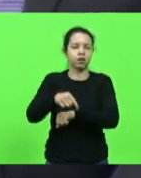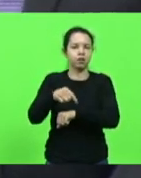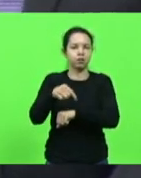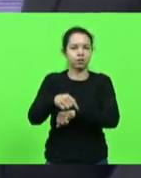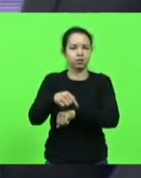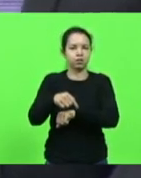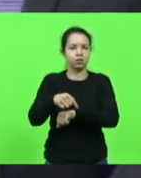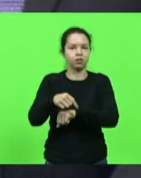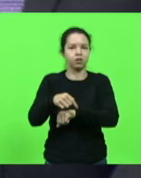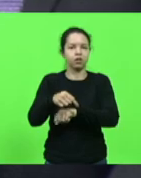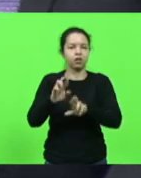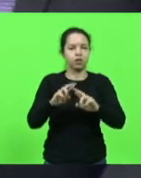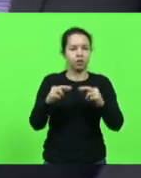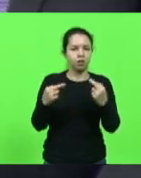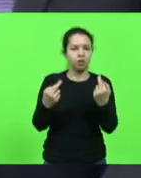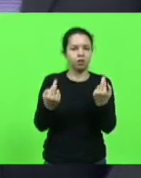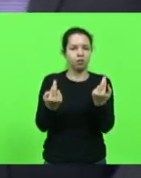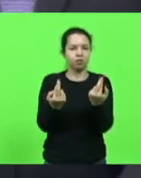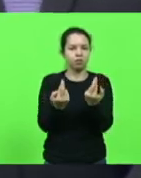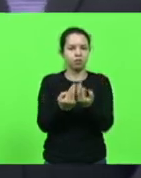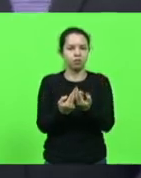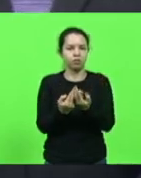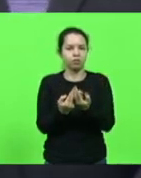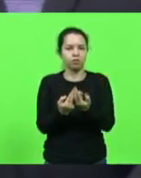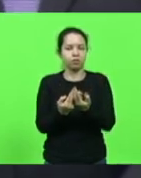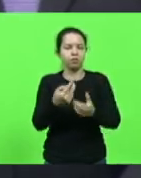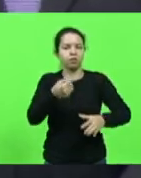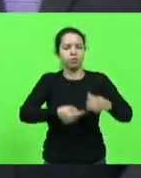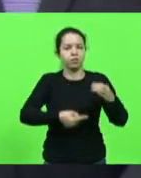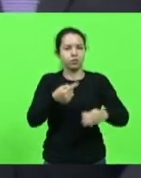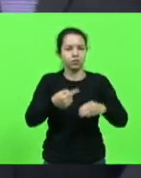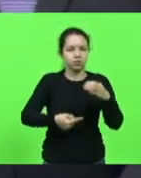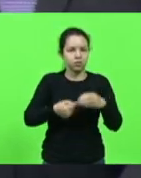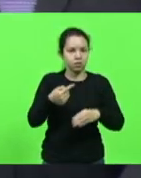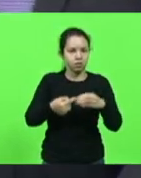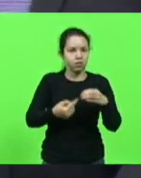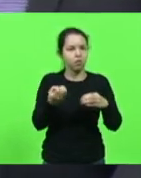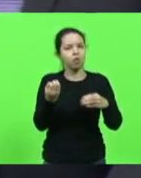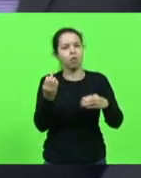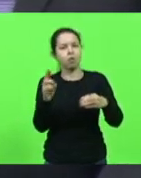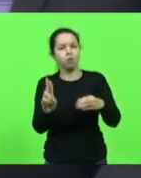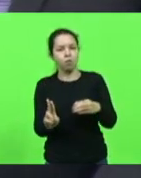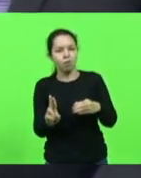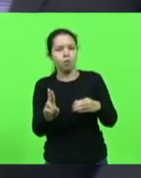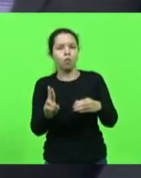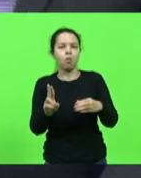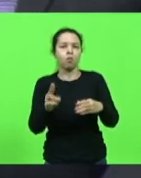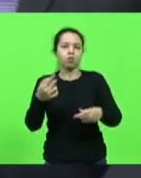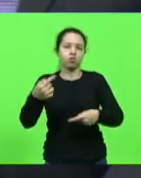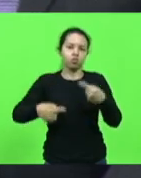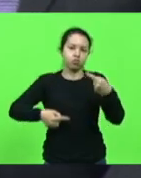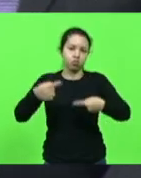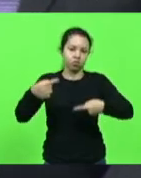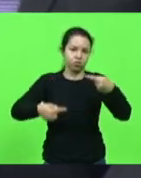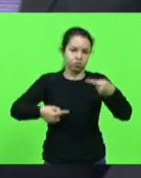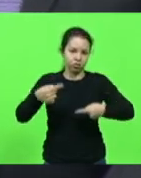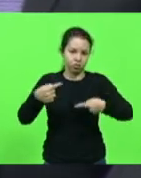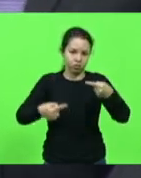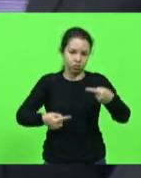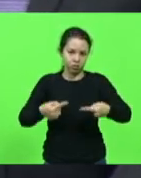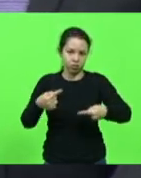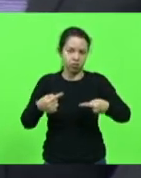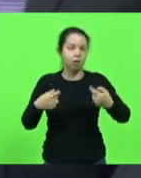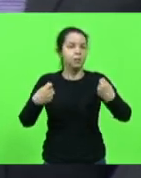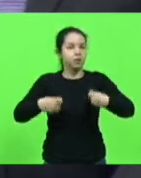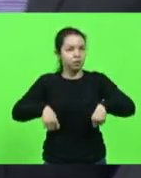as reuniões da comissão, ou mesmo para serem discutidas, elas tinham